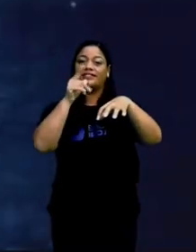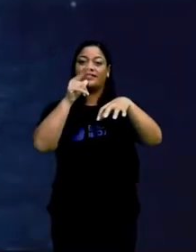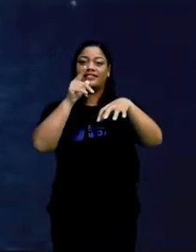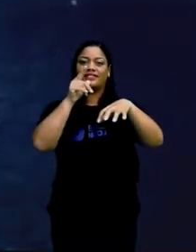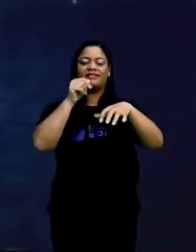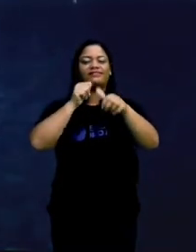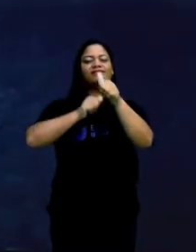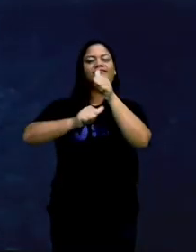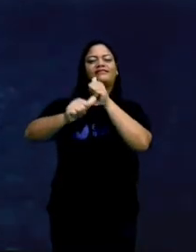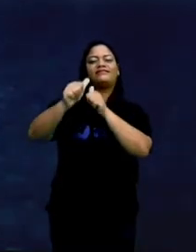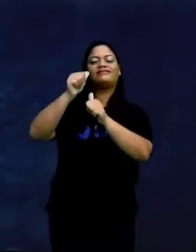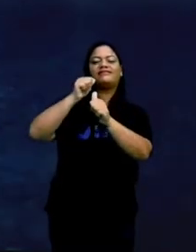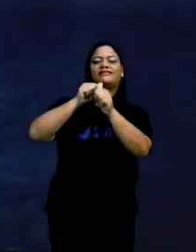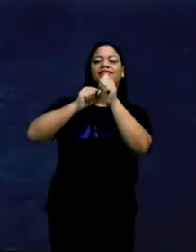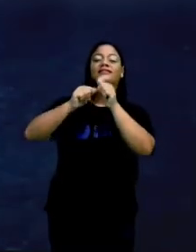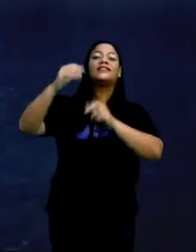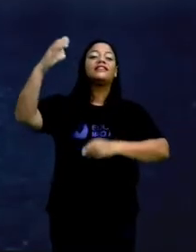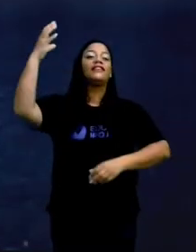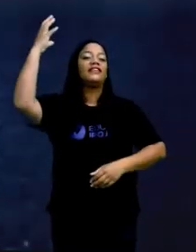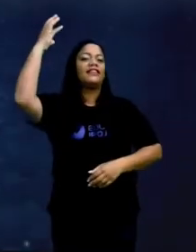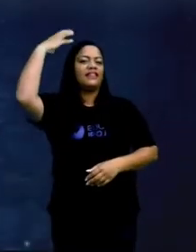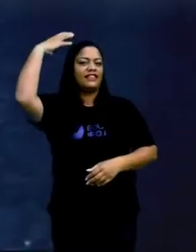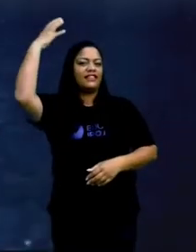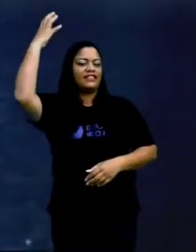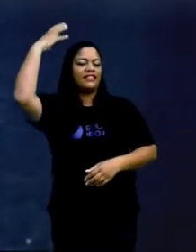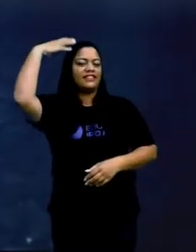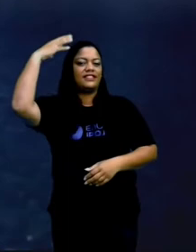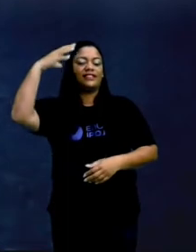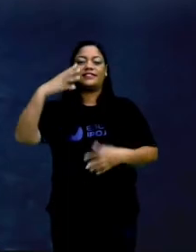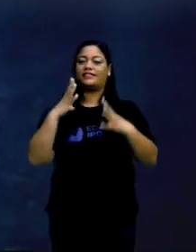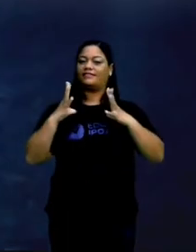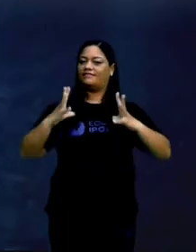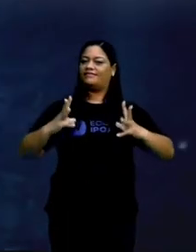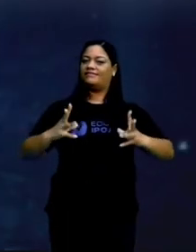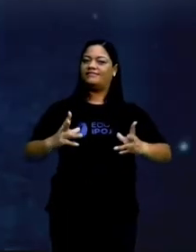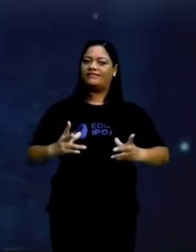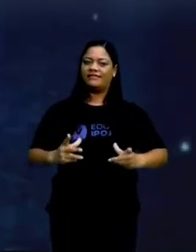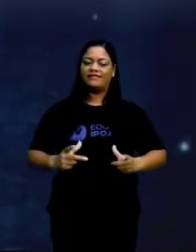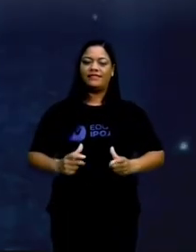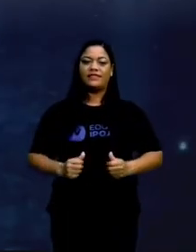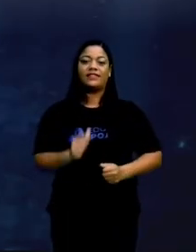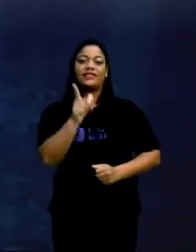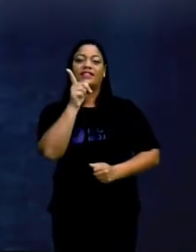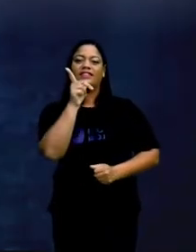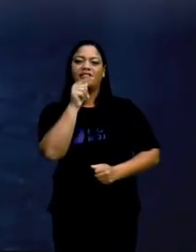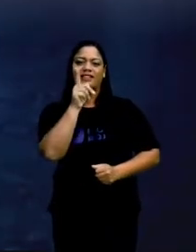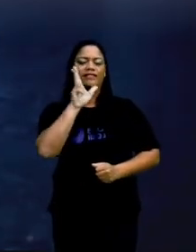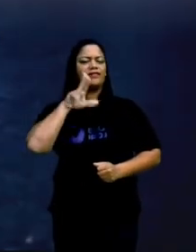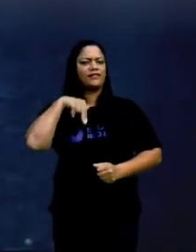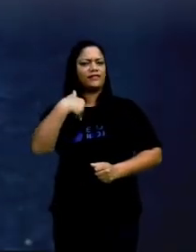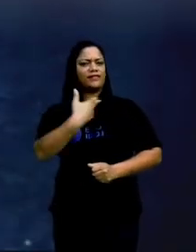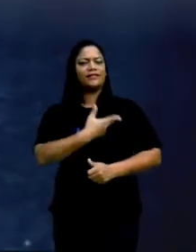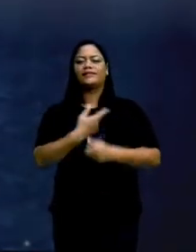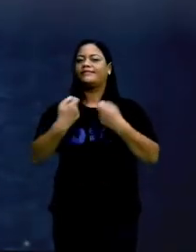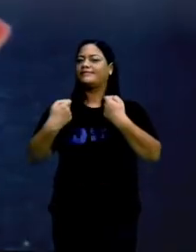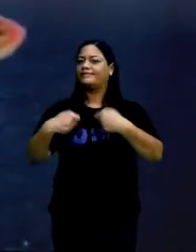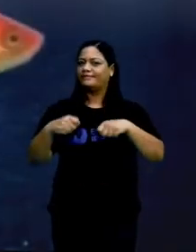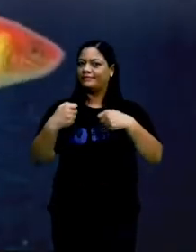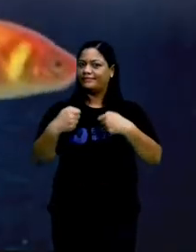pra beber, pra tomar banho, pra lavar. Água que a gente tem